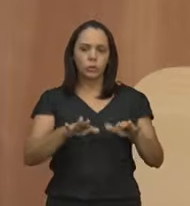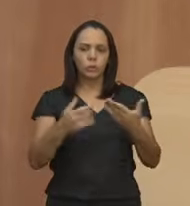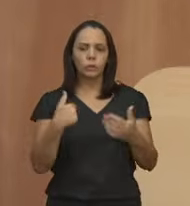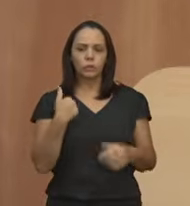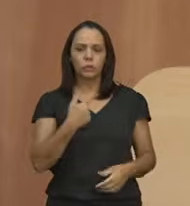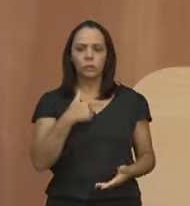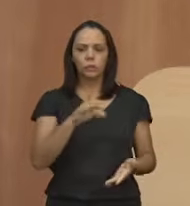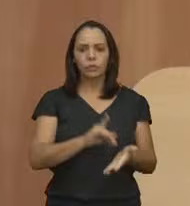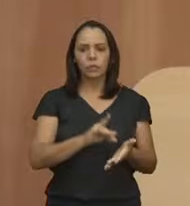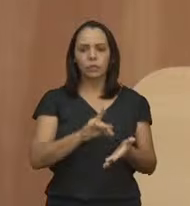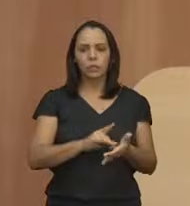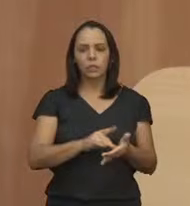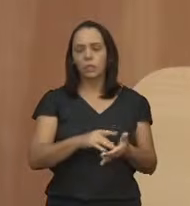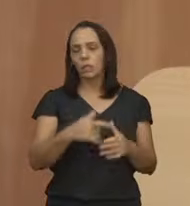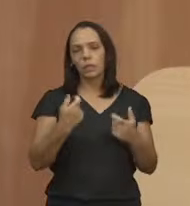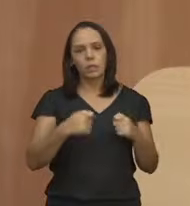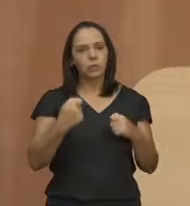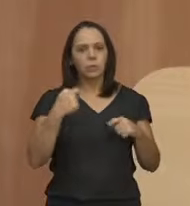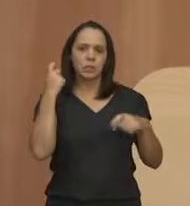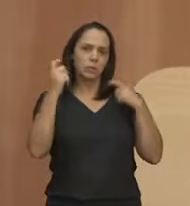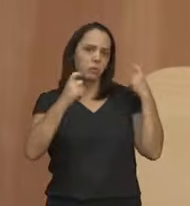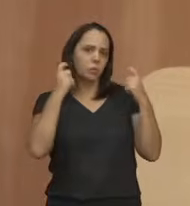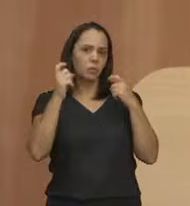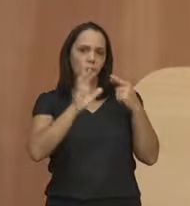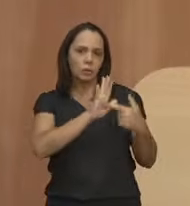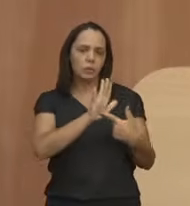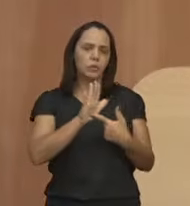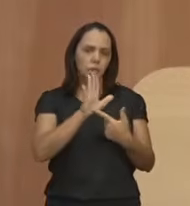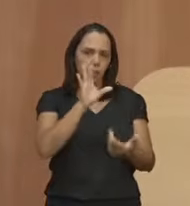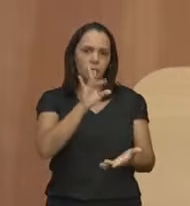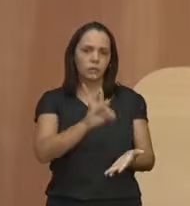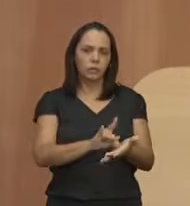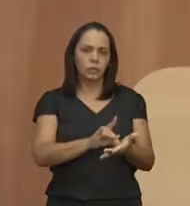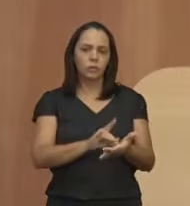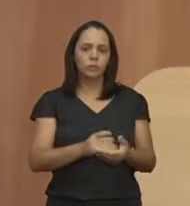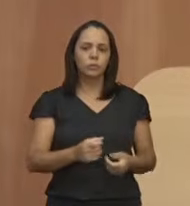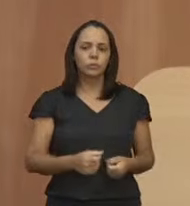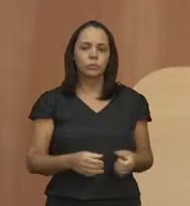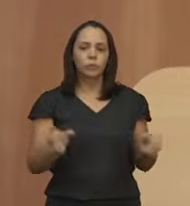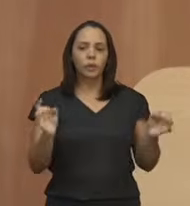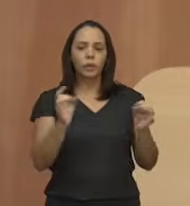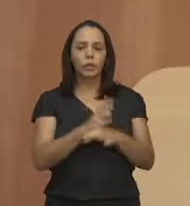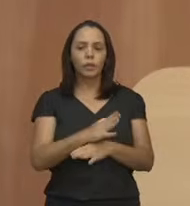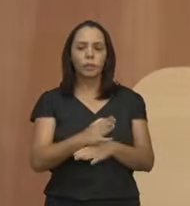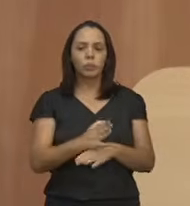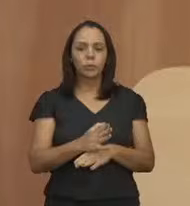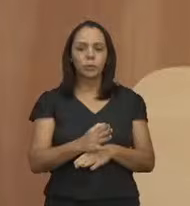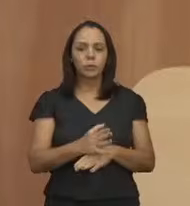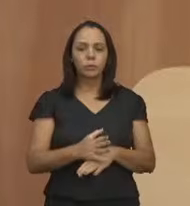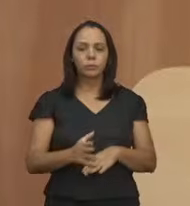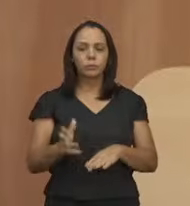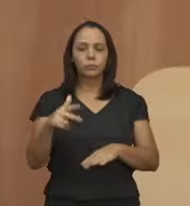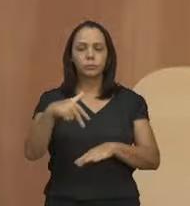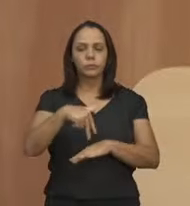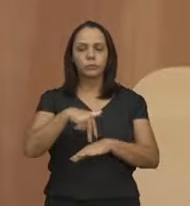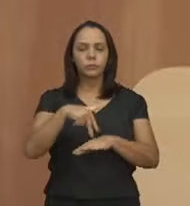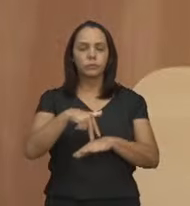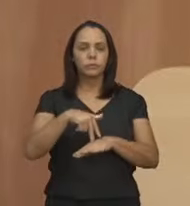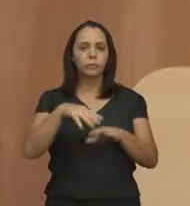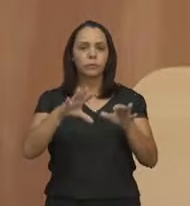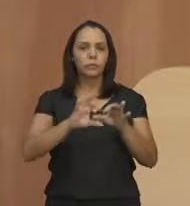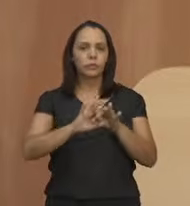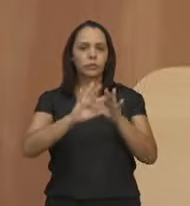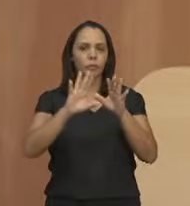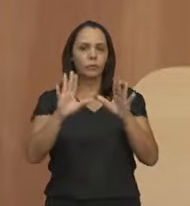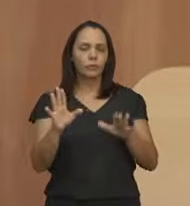verdadeiro, a gente não precisa se preocupar em ser coerente, né? É isso. Hoje a nossa participação aqui no Tema Livre foi mais amena, mais tranquila. A gente acha que é importante, de